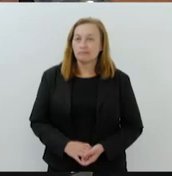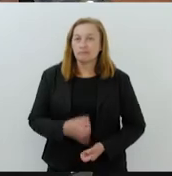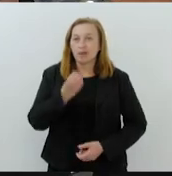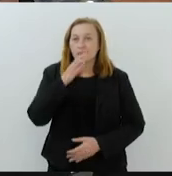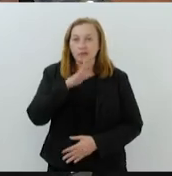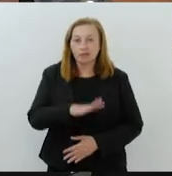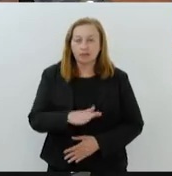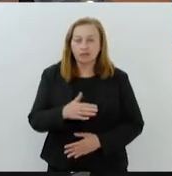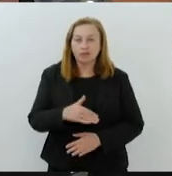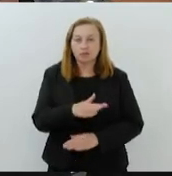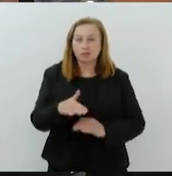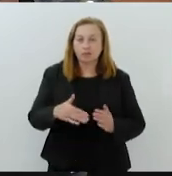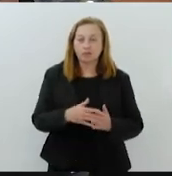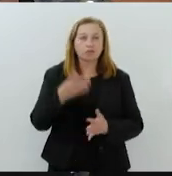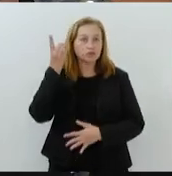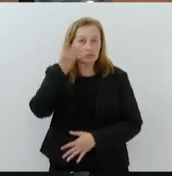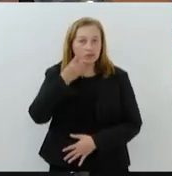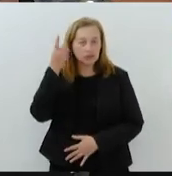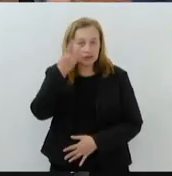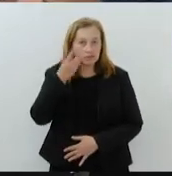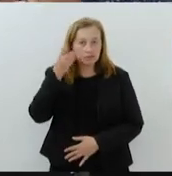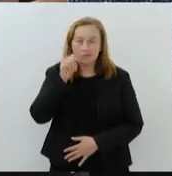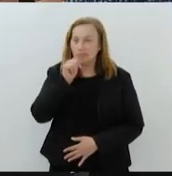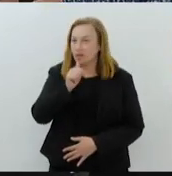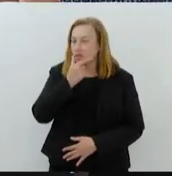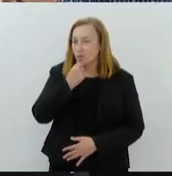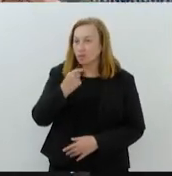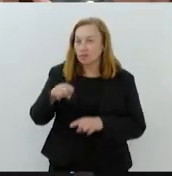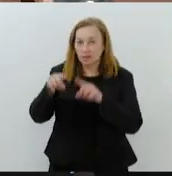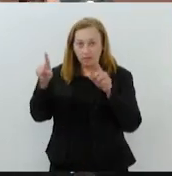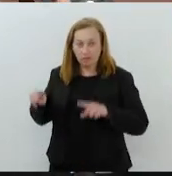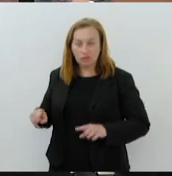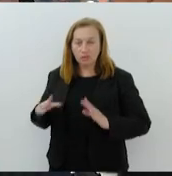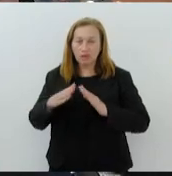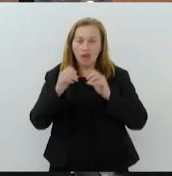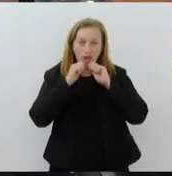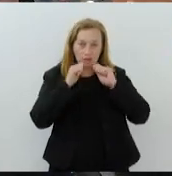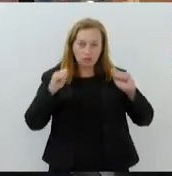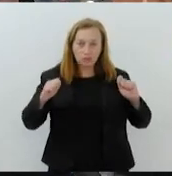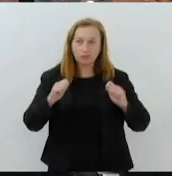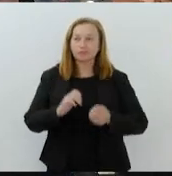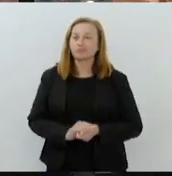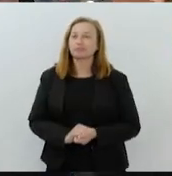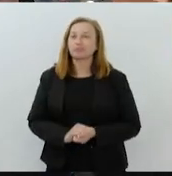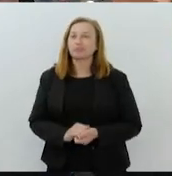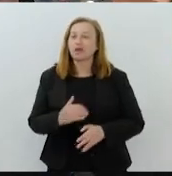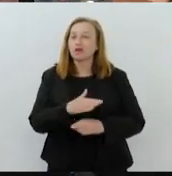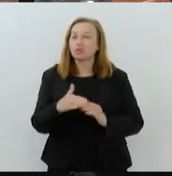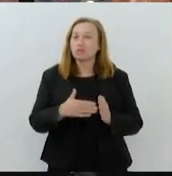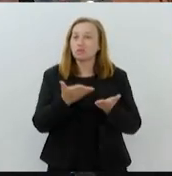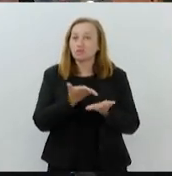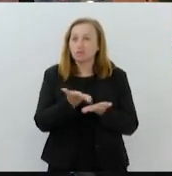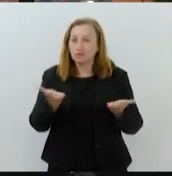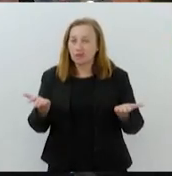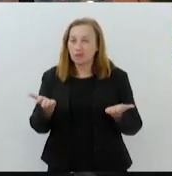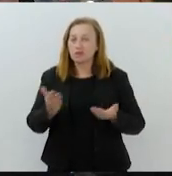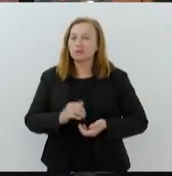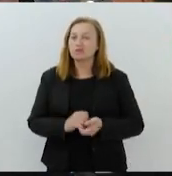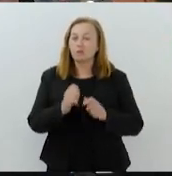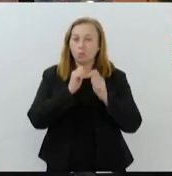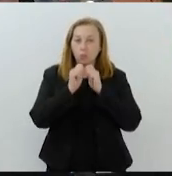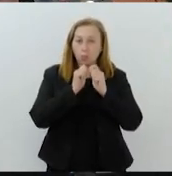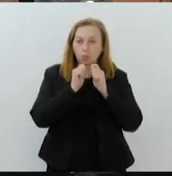Boa tarde, senhoras e senhores deputados, deputadas, servidores, assessores, público presente,